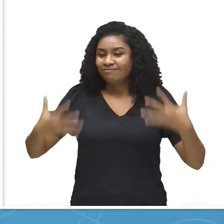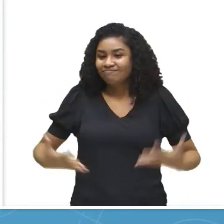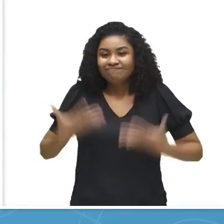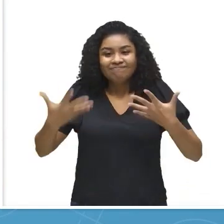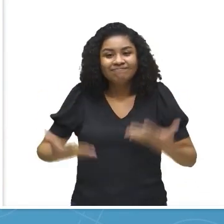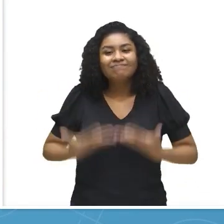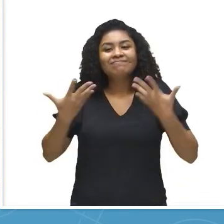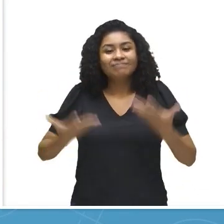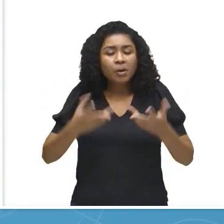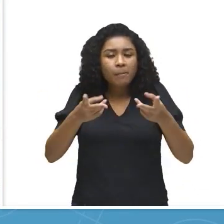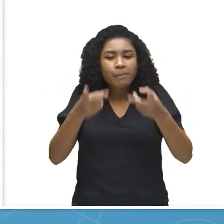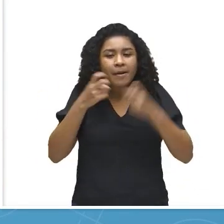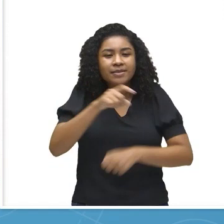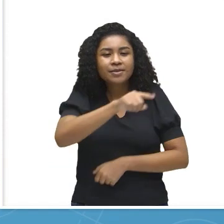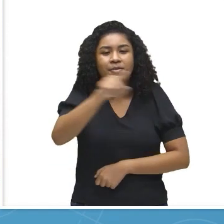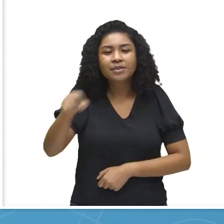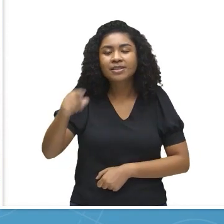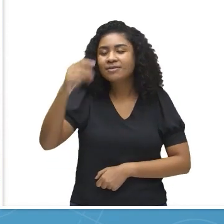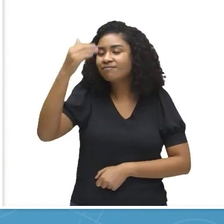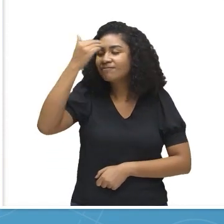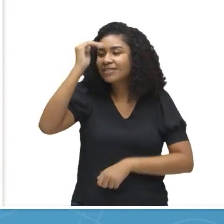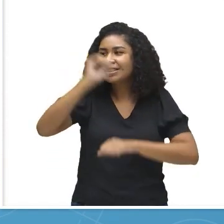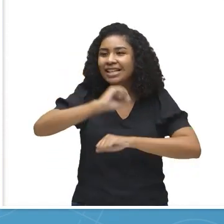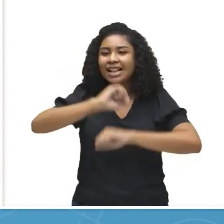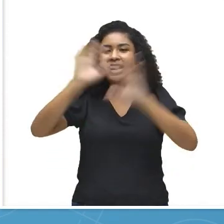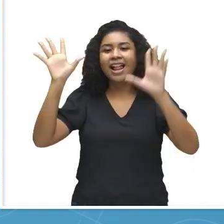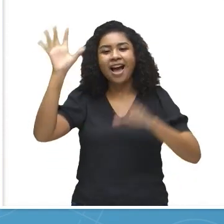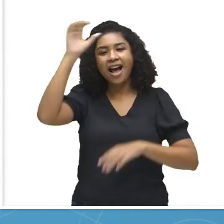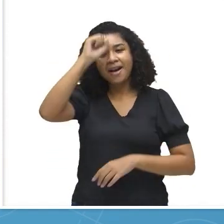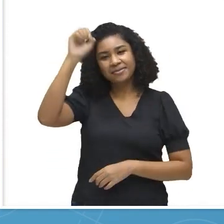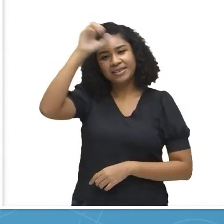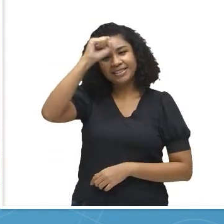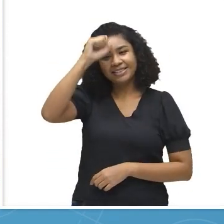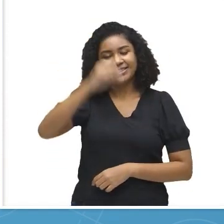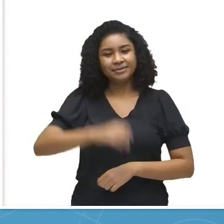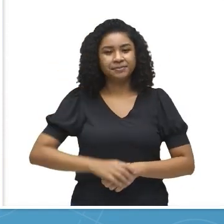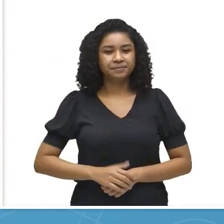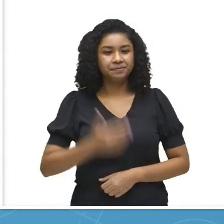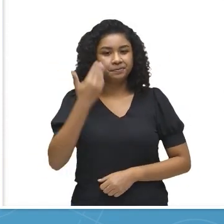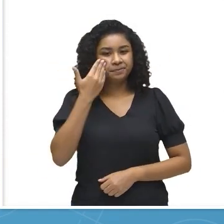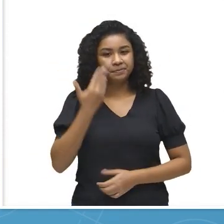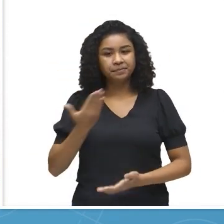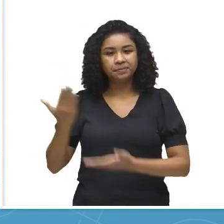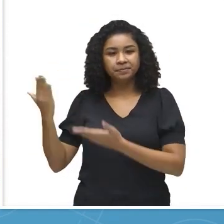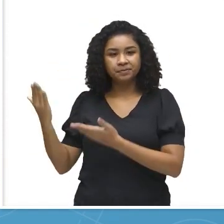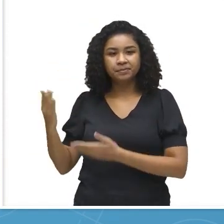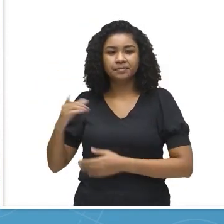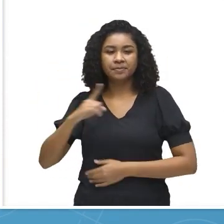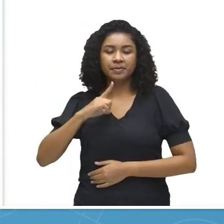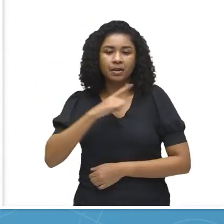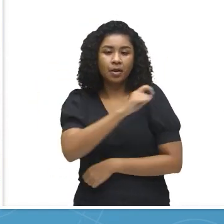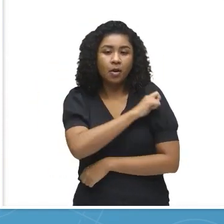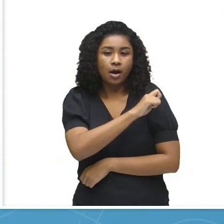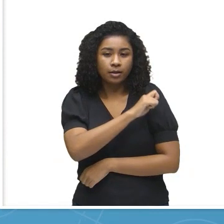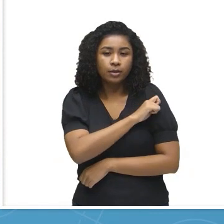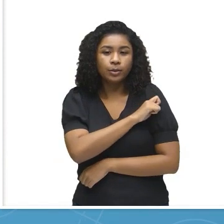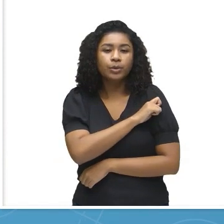vocês estão conseguindo compreender o conteúdo. Vamos lá, gente. Na nossa segunda questão, vamos ler aqui algumas